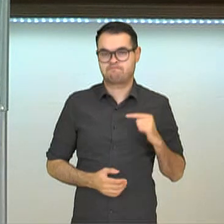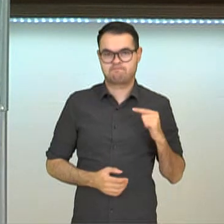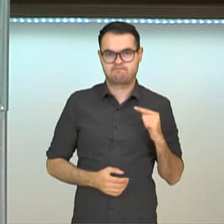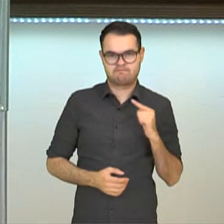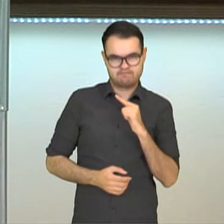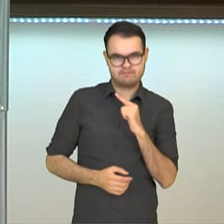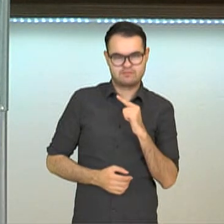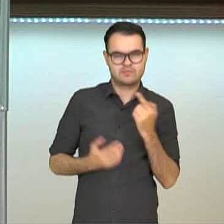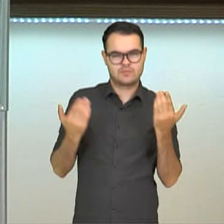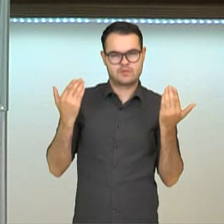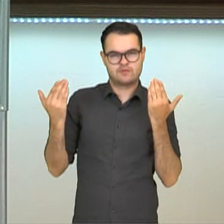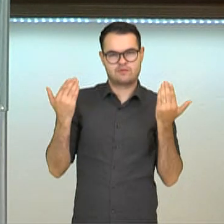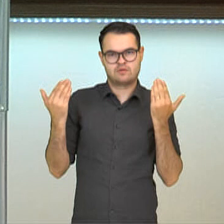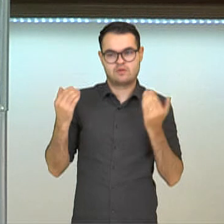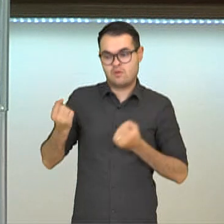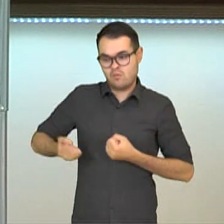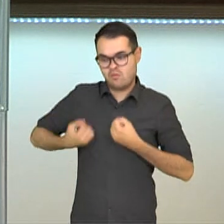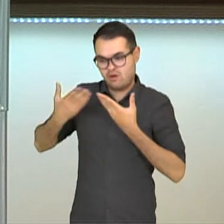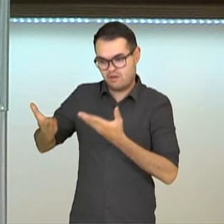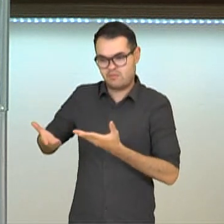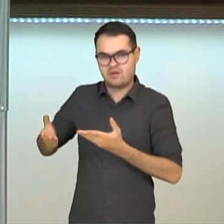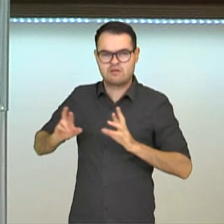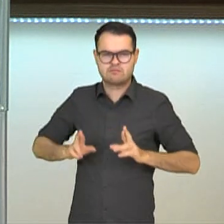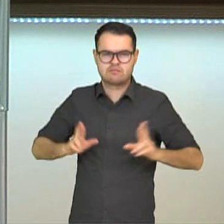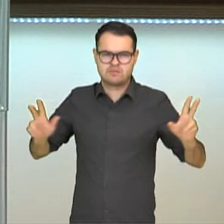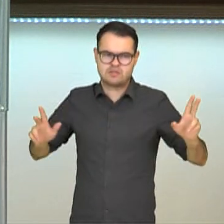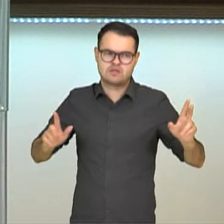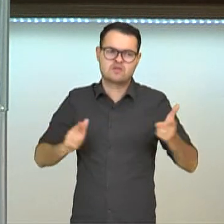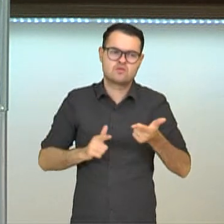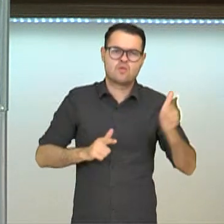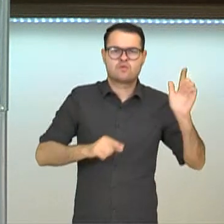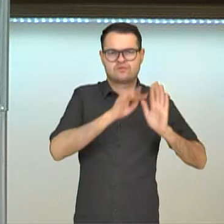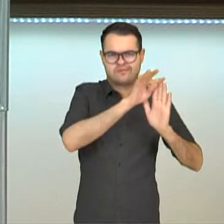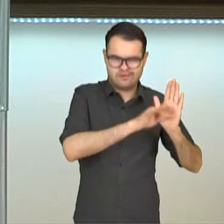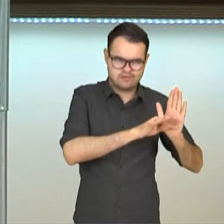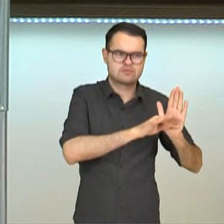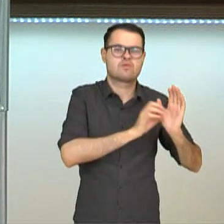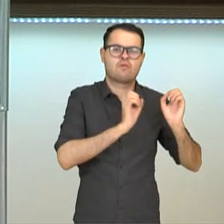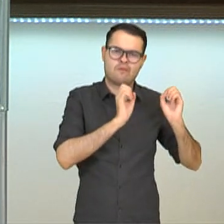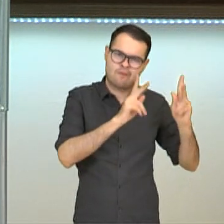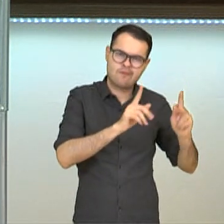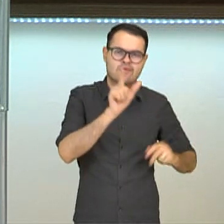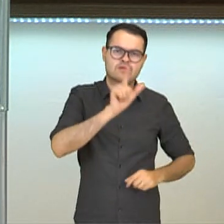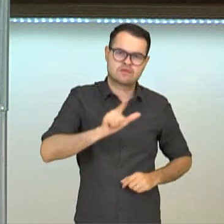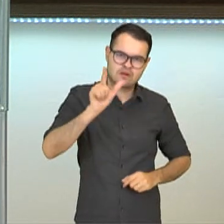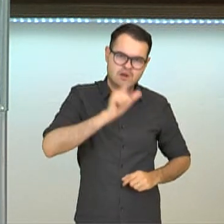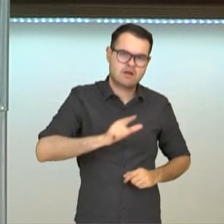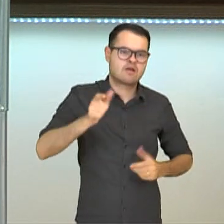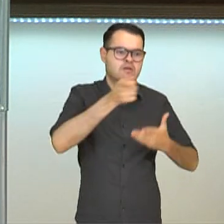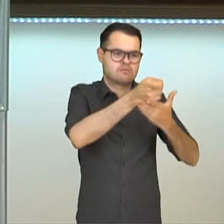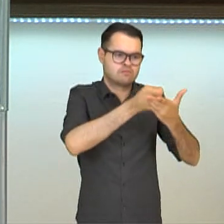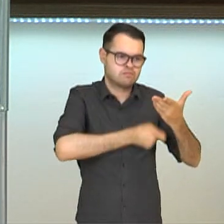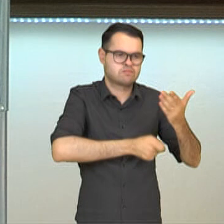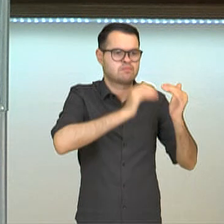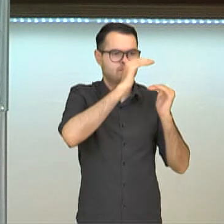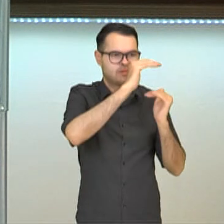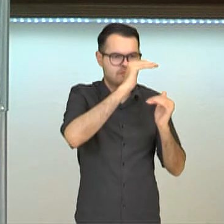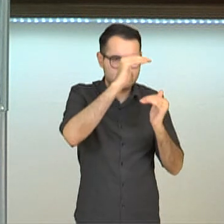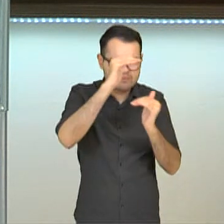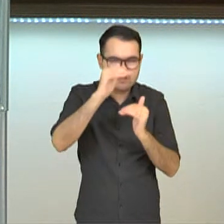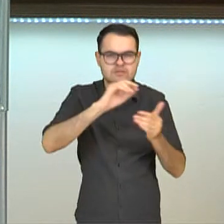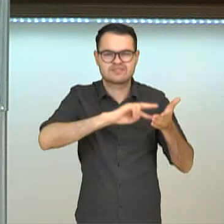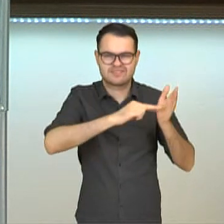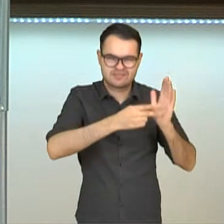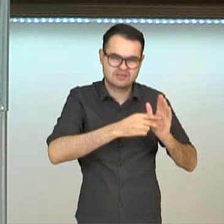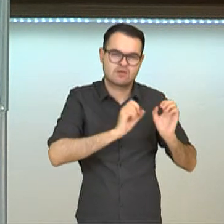Aqui, vamos verificar. O poema geralmente é escrito em versos. Existem outros textos literários que têm vários sentidos.